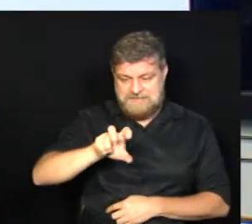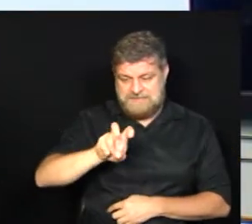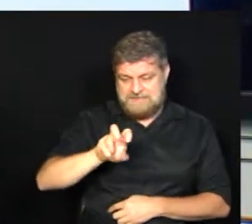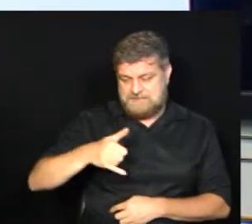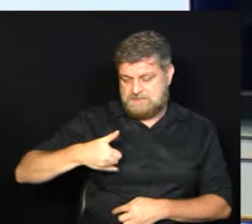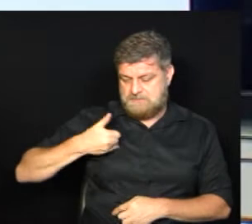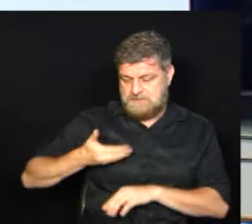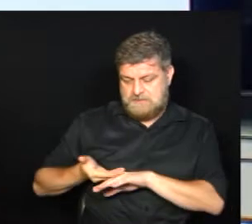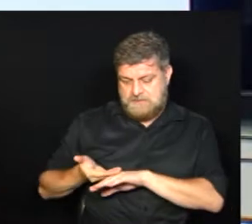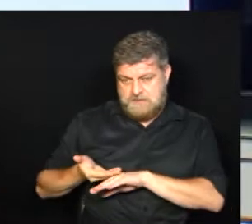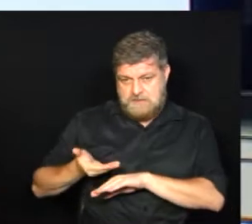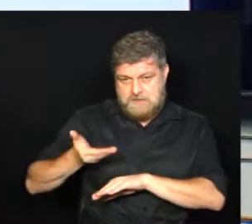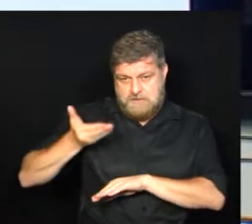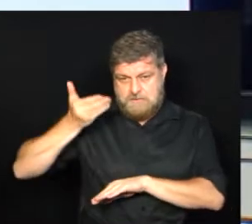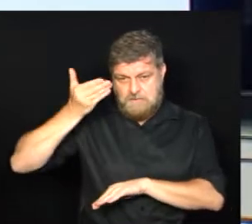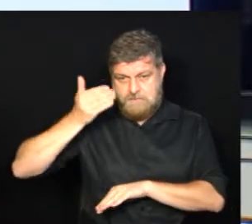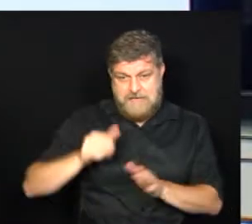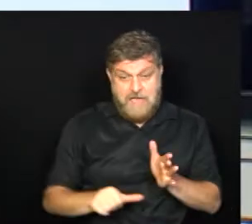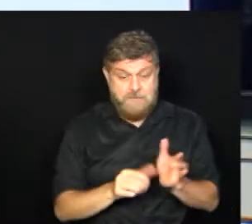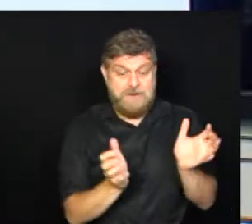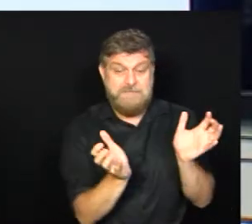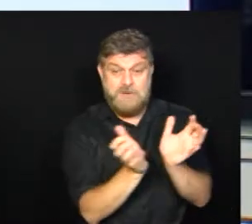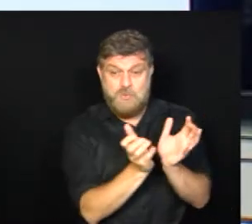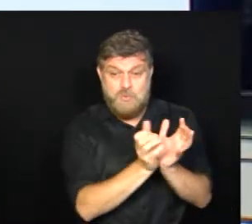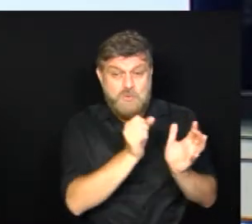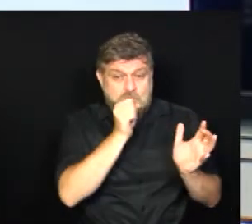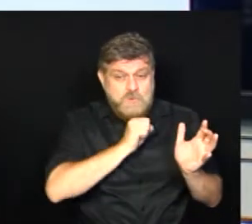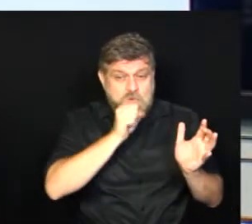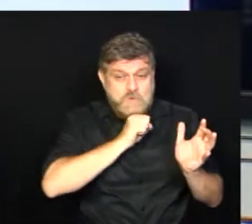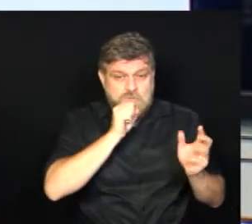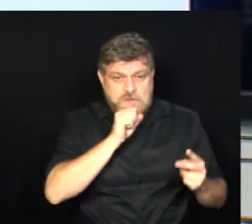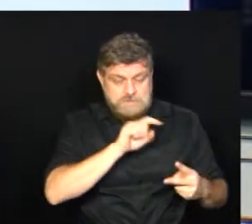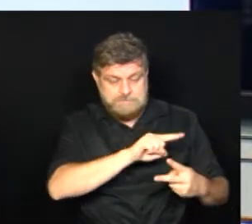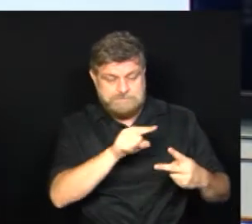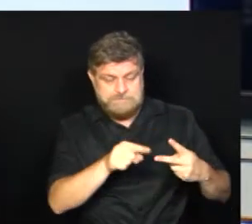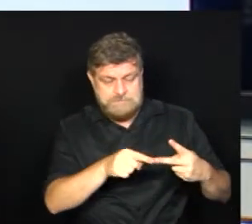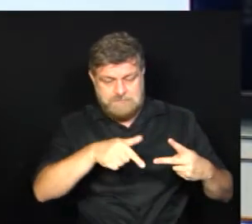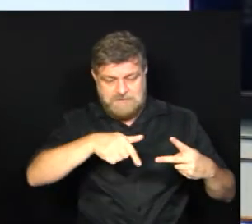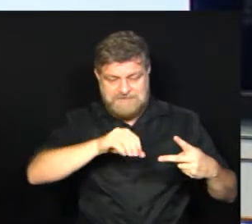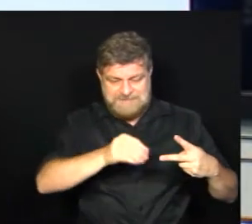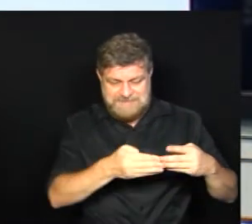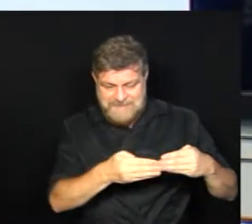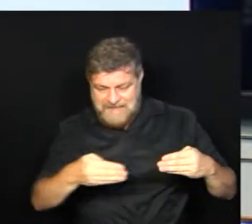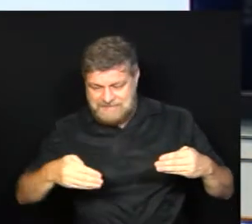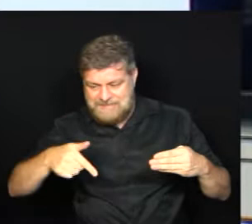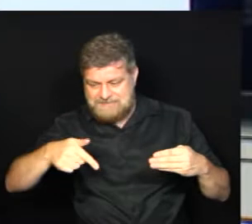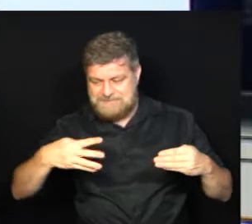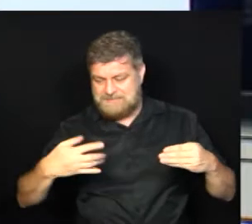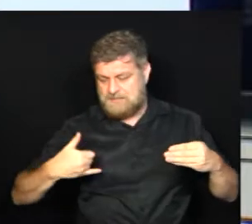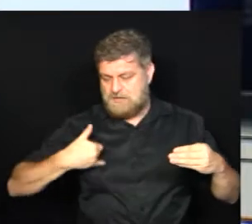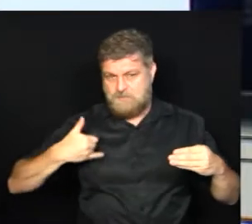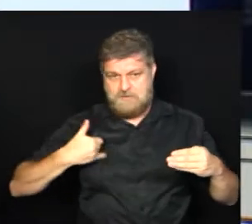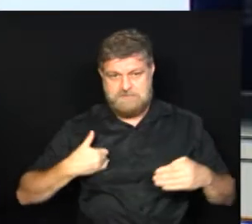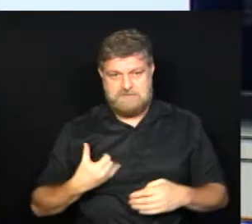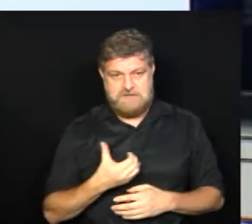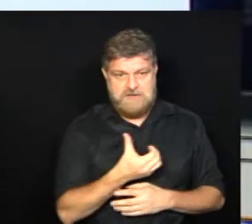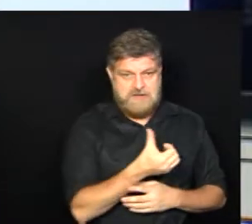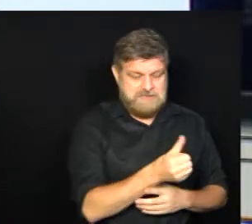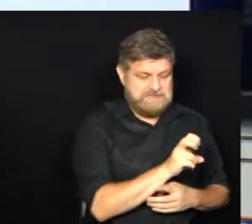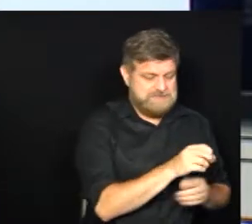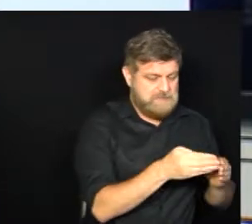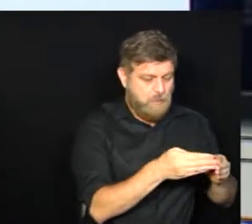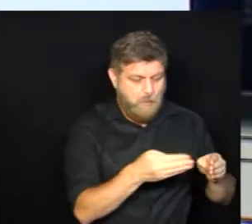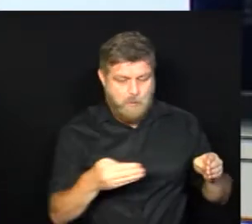anos, primeiro grupo de idosos, 70 a 74 o segundo, 65 a 69 o